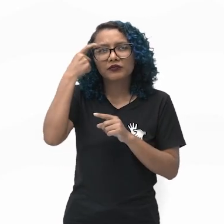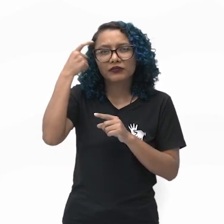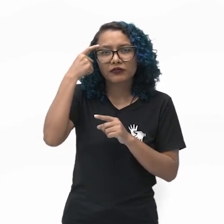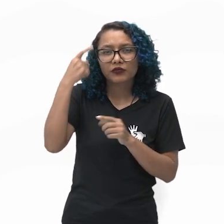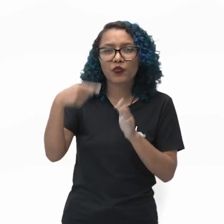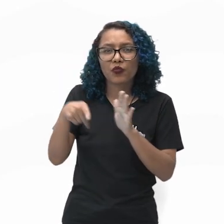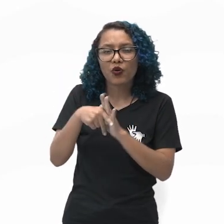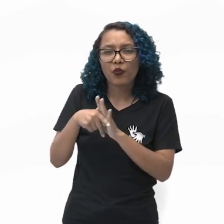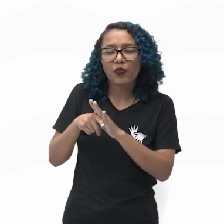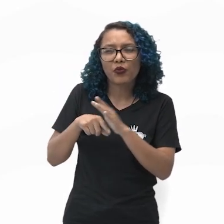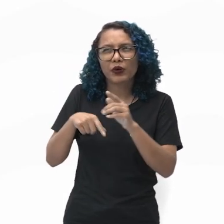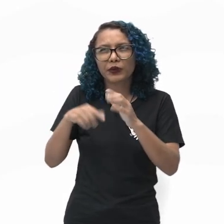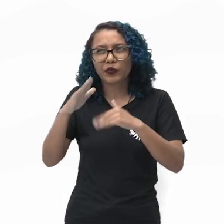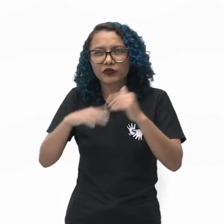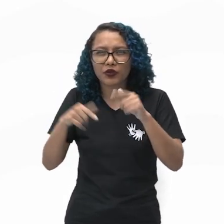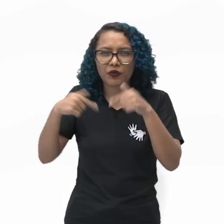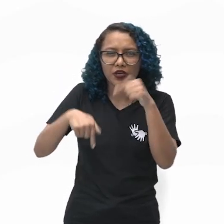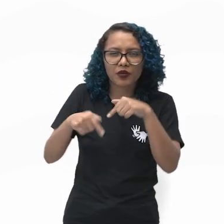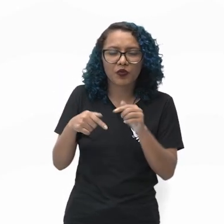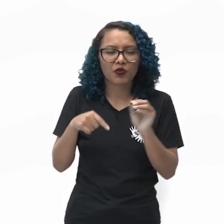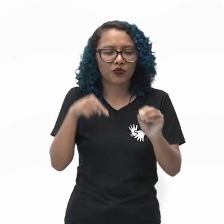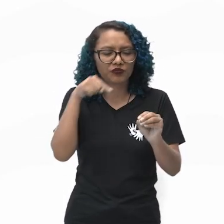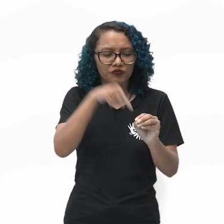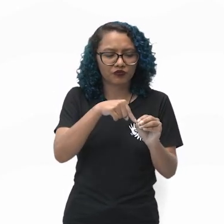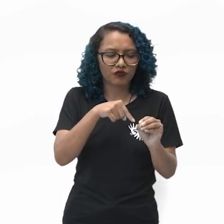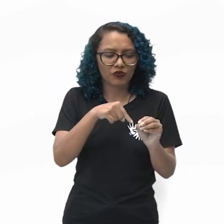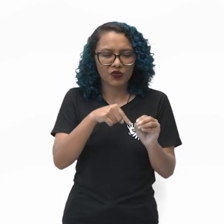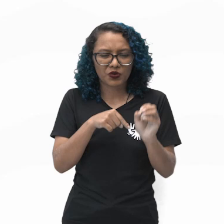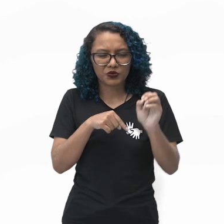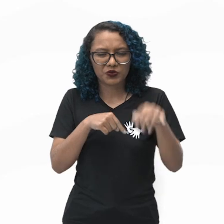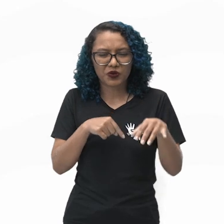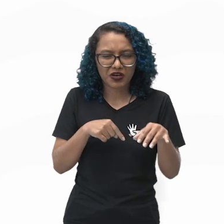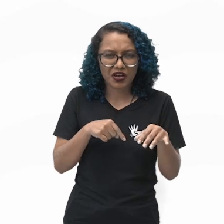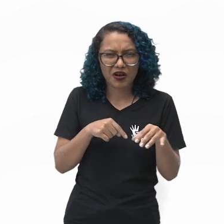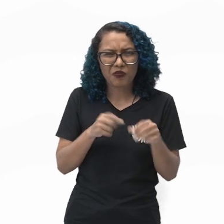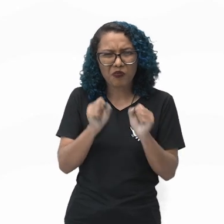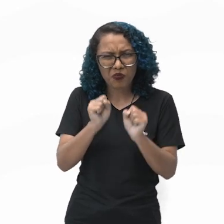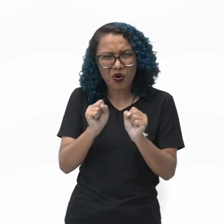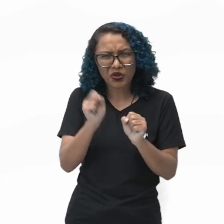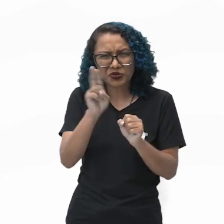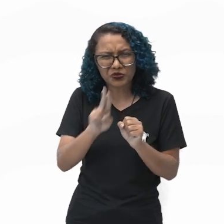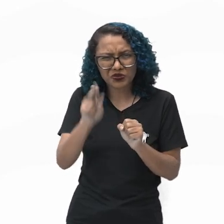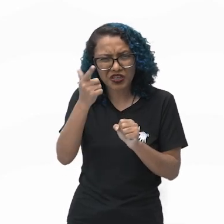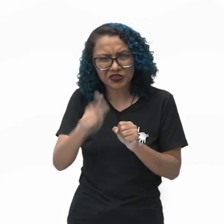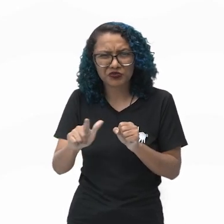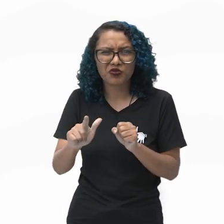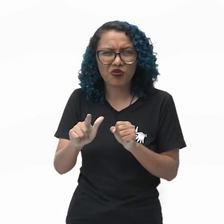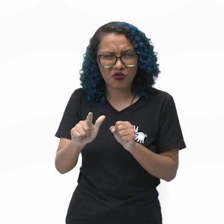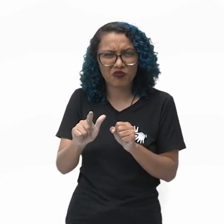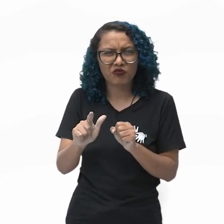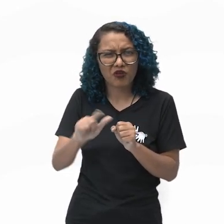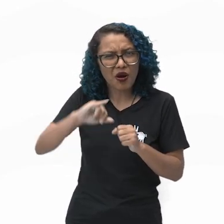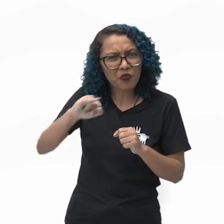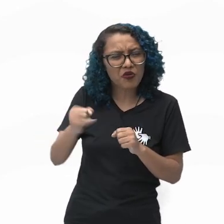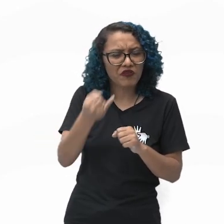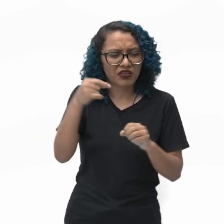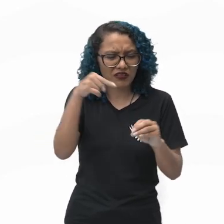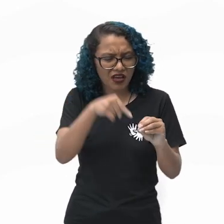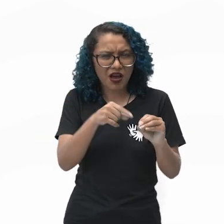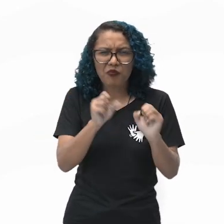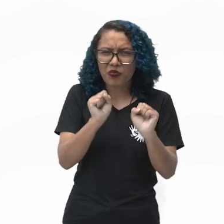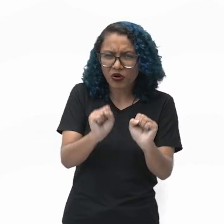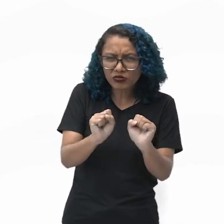produto que está sobrando? Em vez de eu apenas descartar, será que eu consigo fazer alguma coisa?